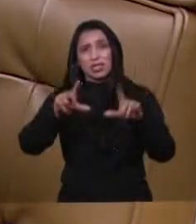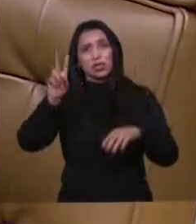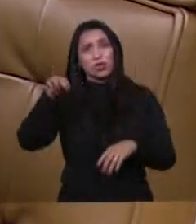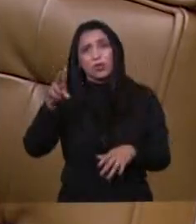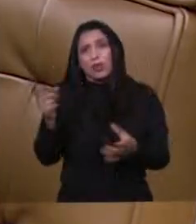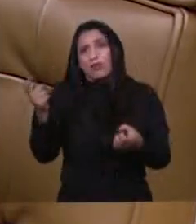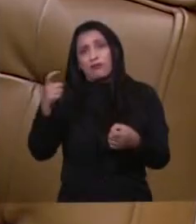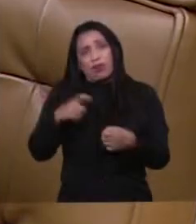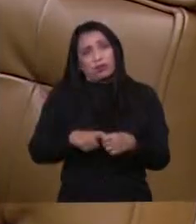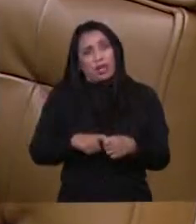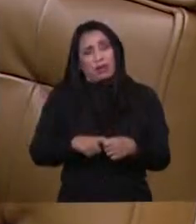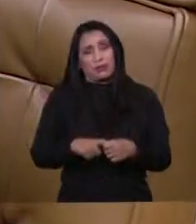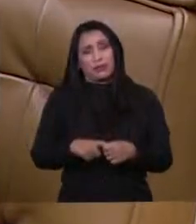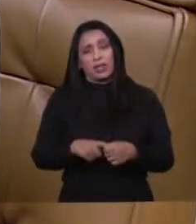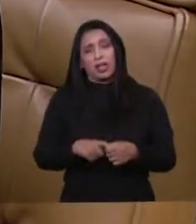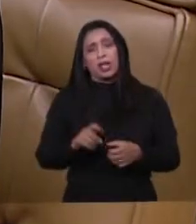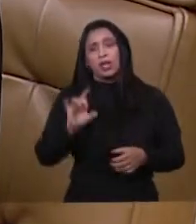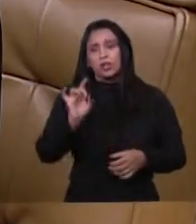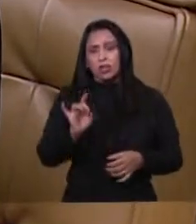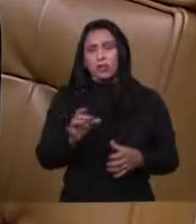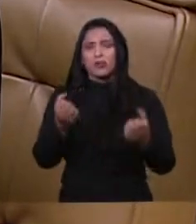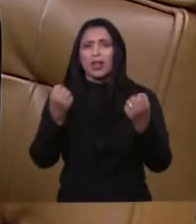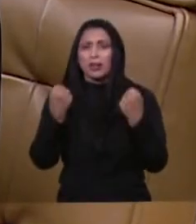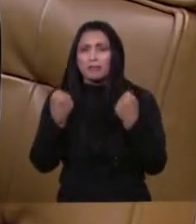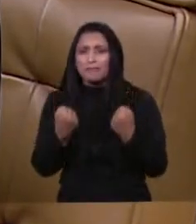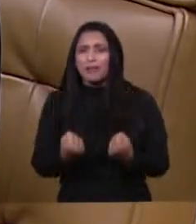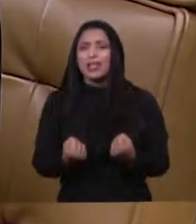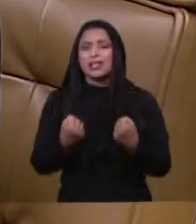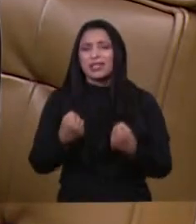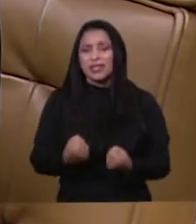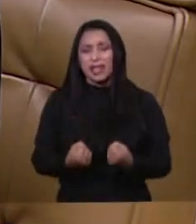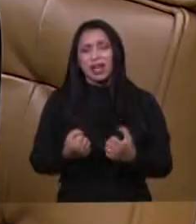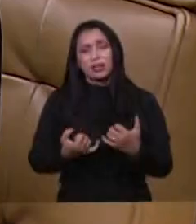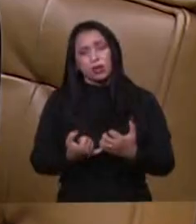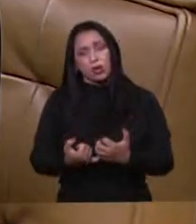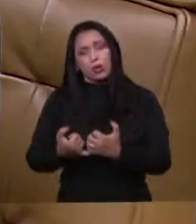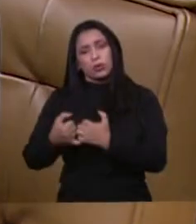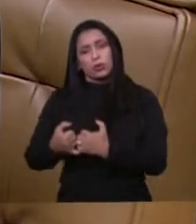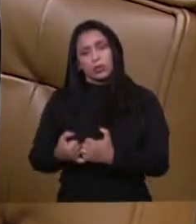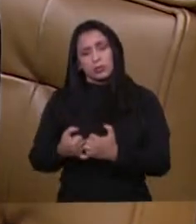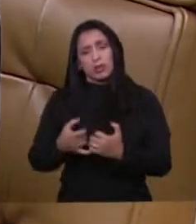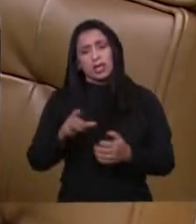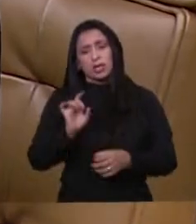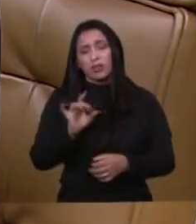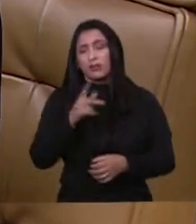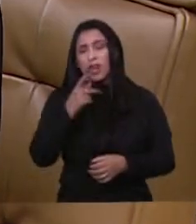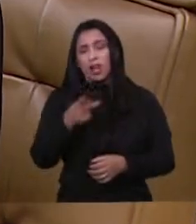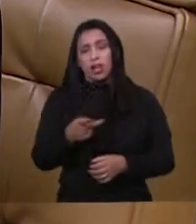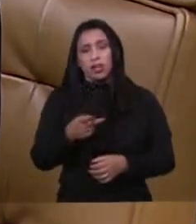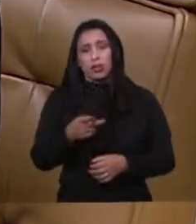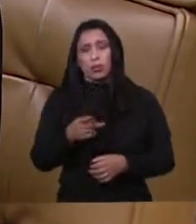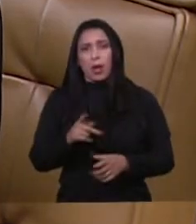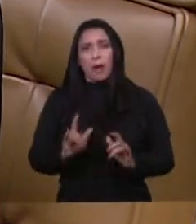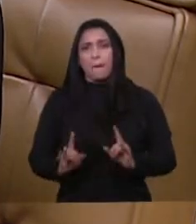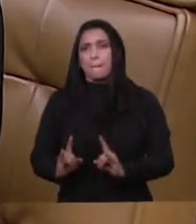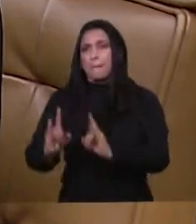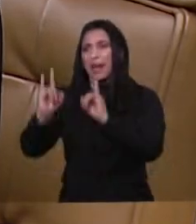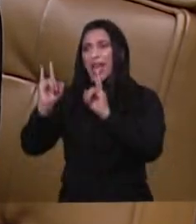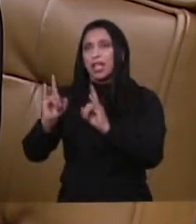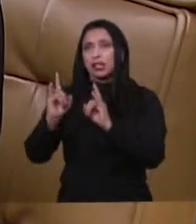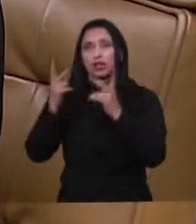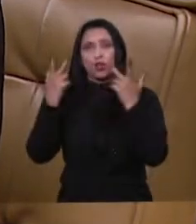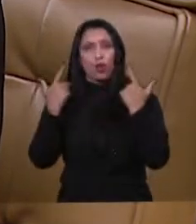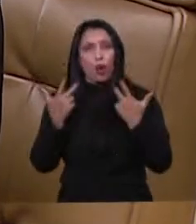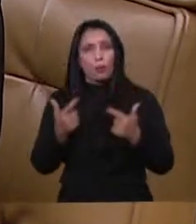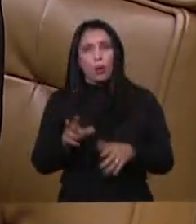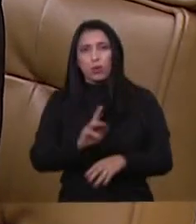essa breve colocação apenas para registrar a densidade de alguns dos bens jurídicos aqui protegidos. Não se trata de quaisquer prédios ou obras de